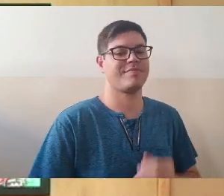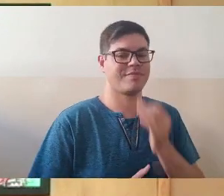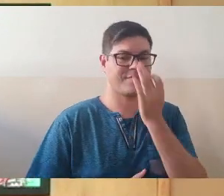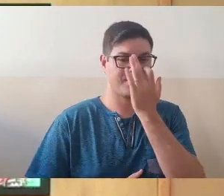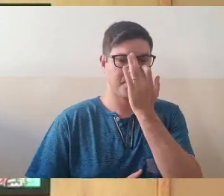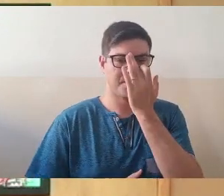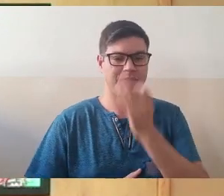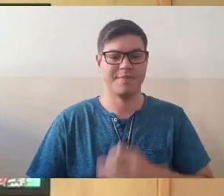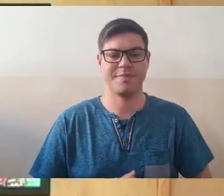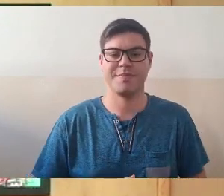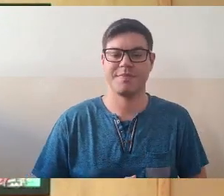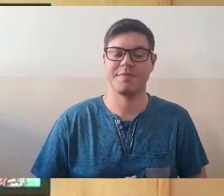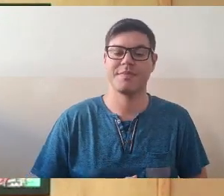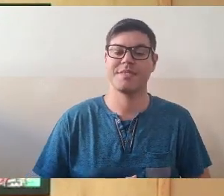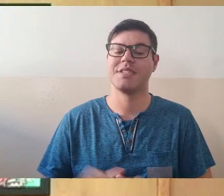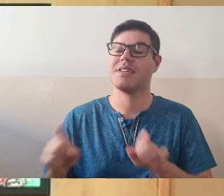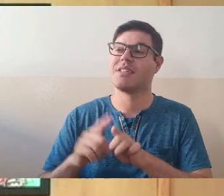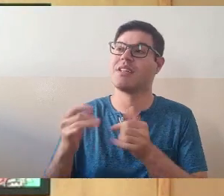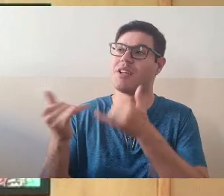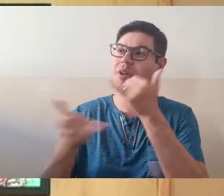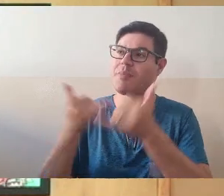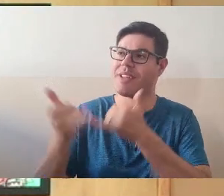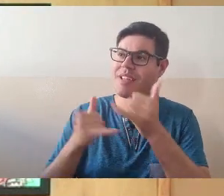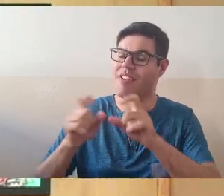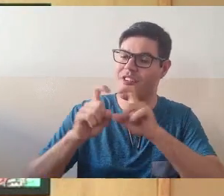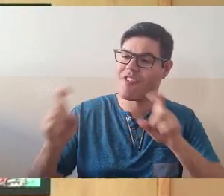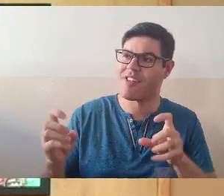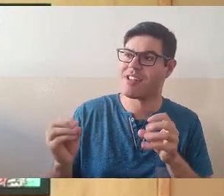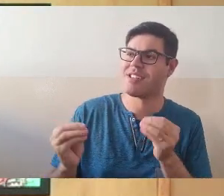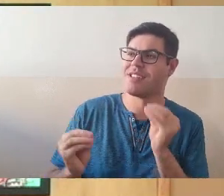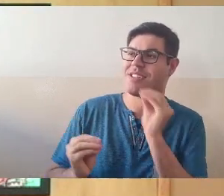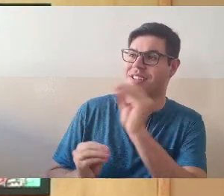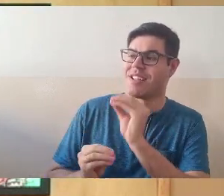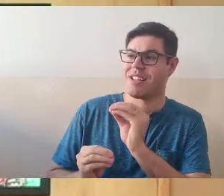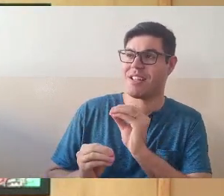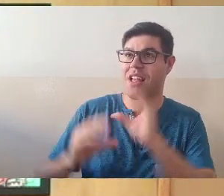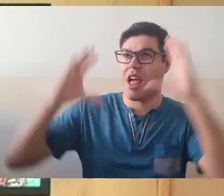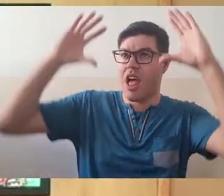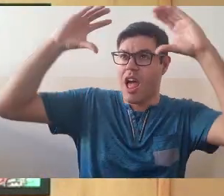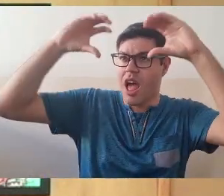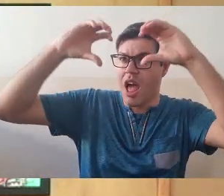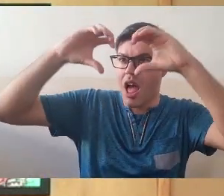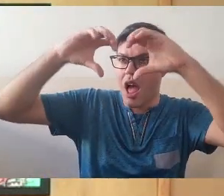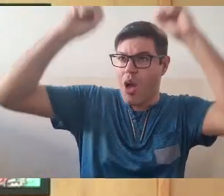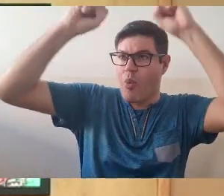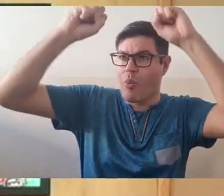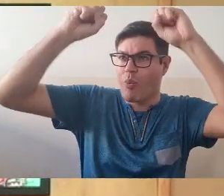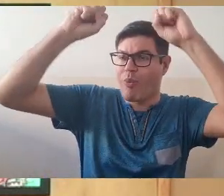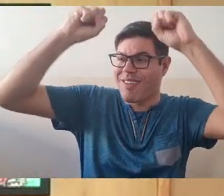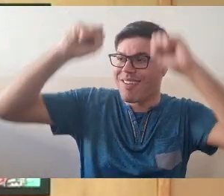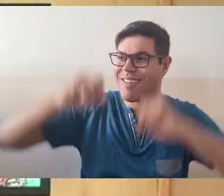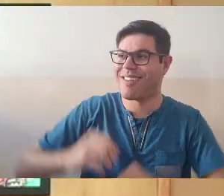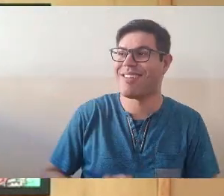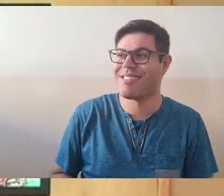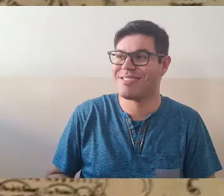brincava, você era pequenininho, você chorava e falava uma frase que apagava a luz, não sei o quê. isso aí, isso aí.